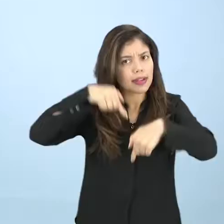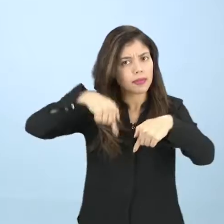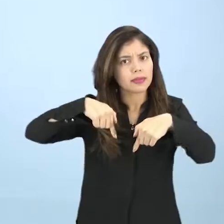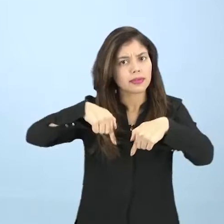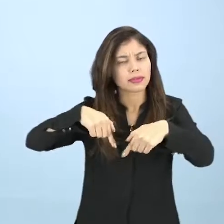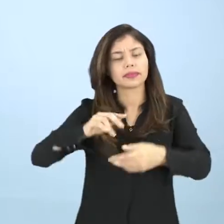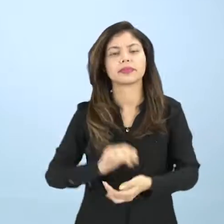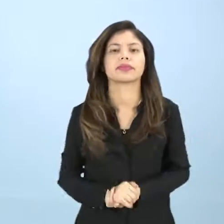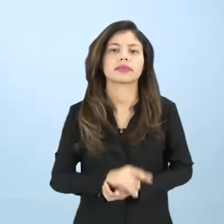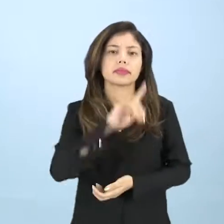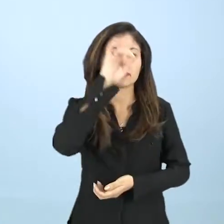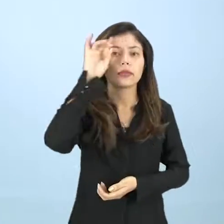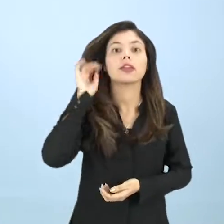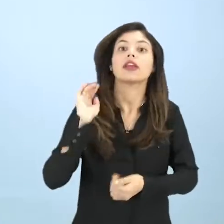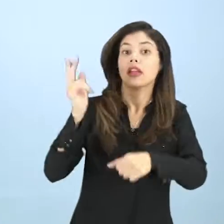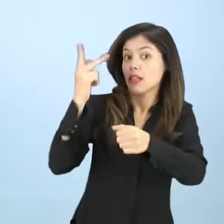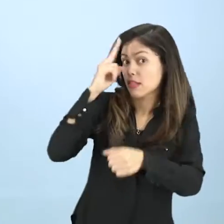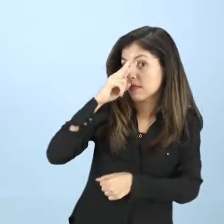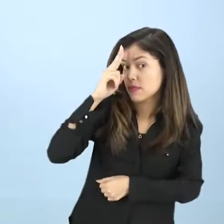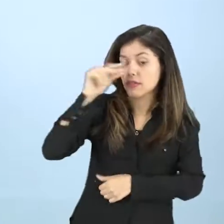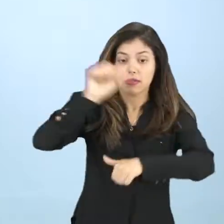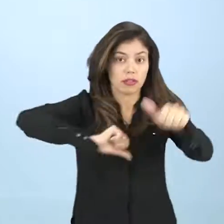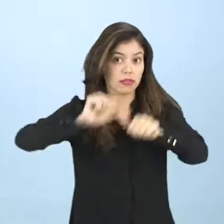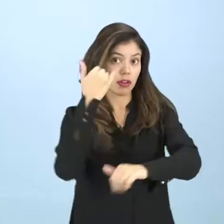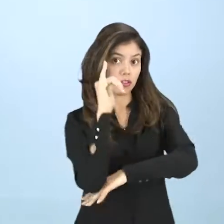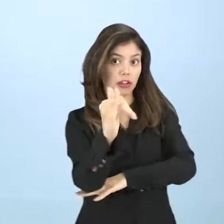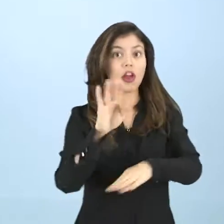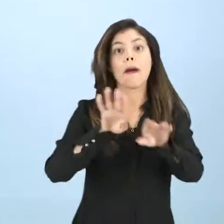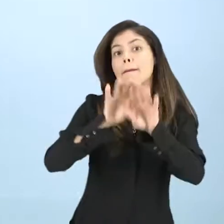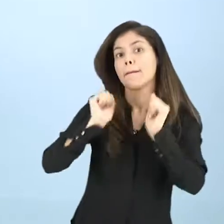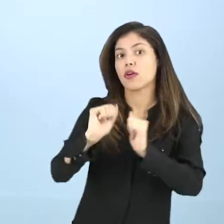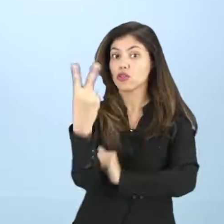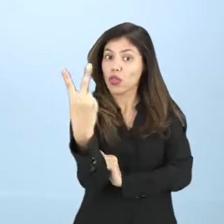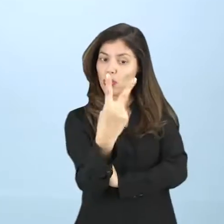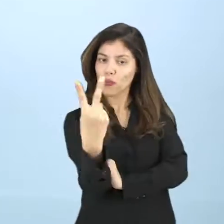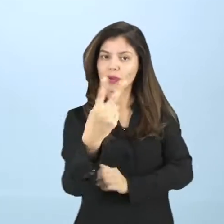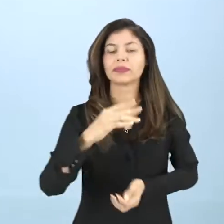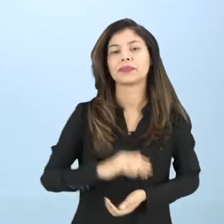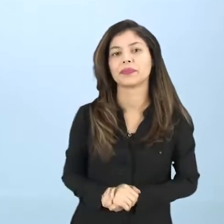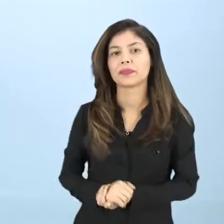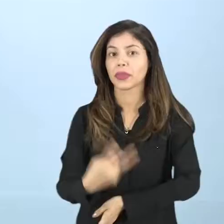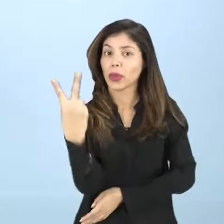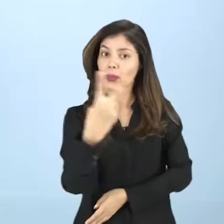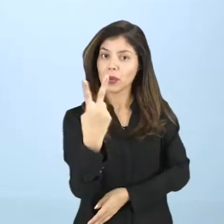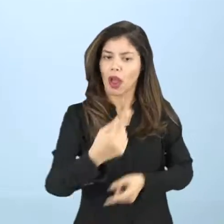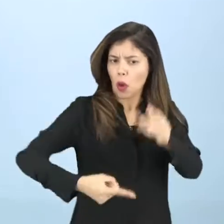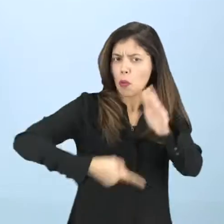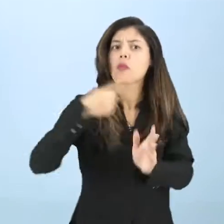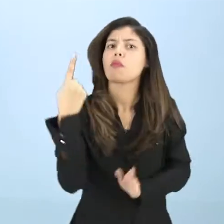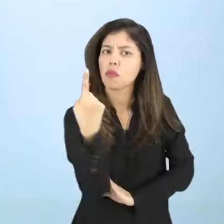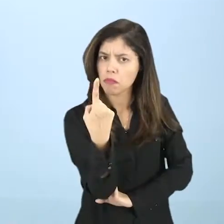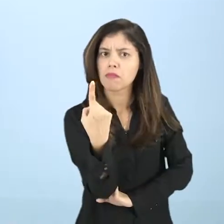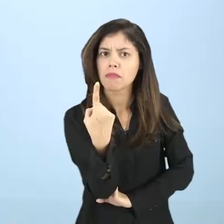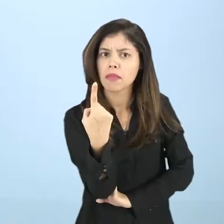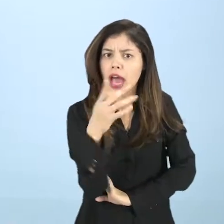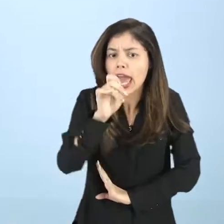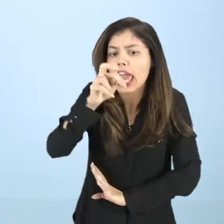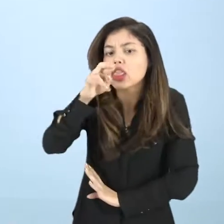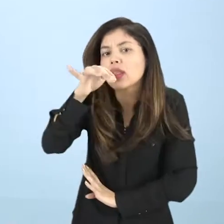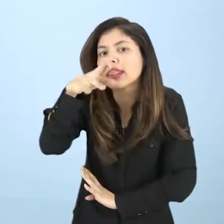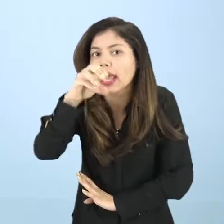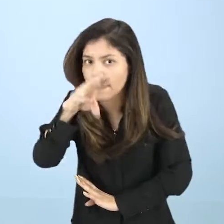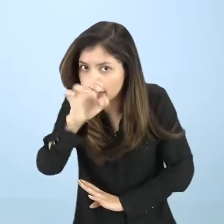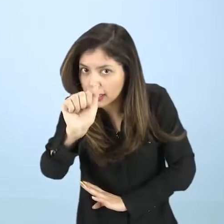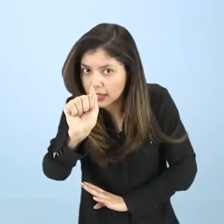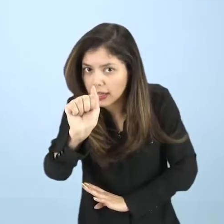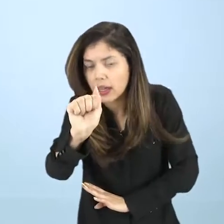processo reacional. Lembrando que essa troca de energia, ela pode acontecer de duas maneiras. Ela pode acontecer de uma maneira